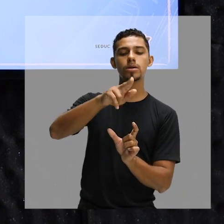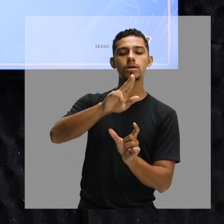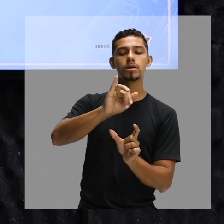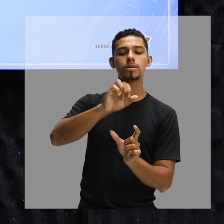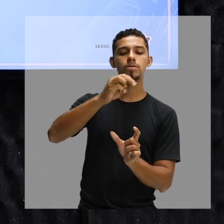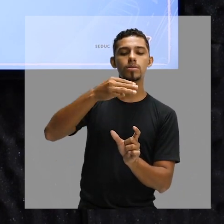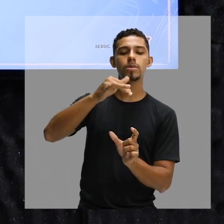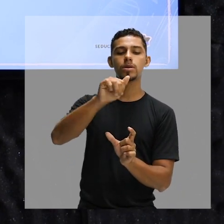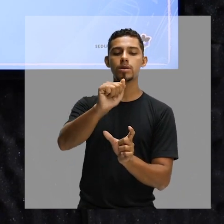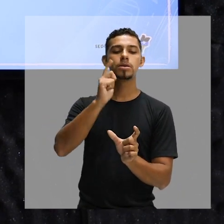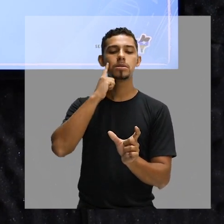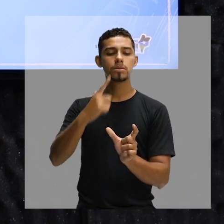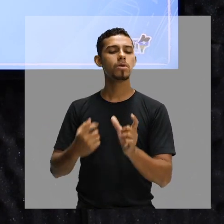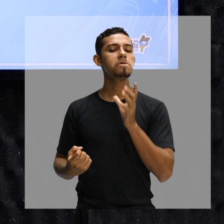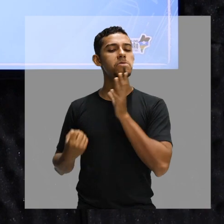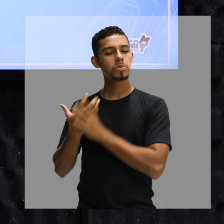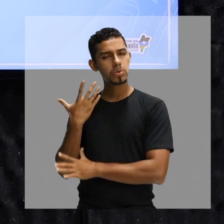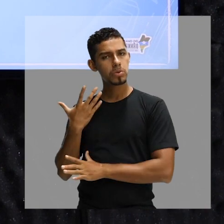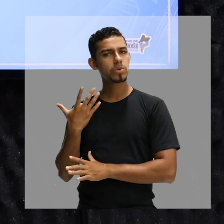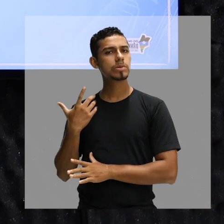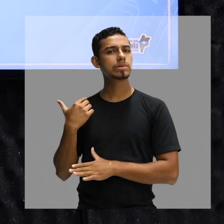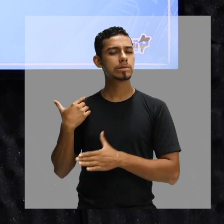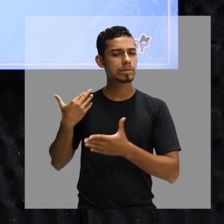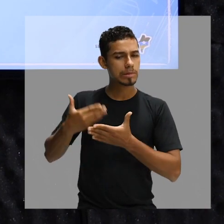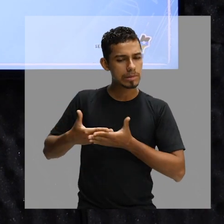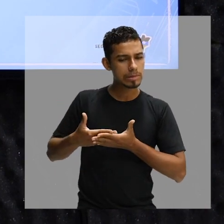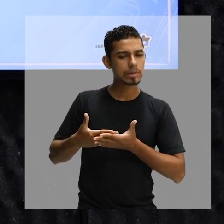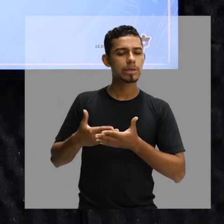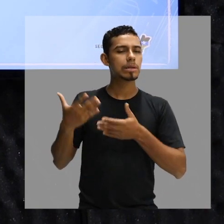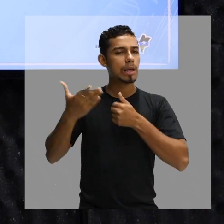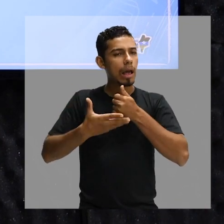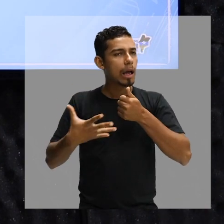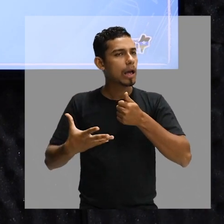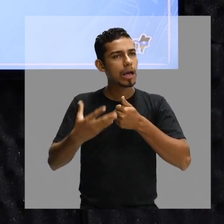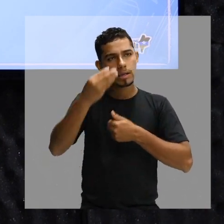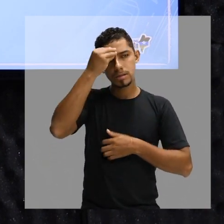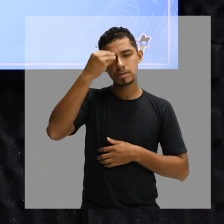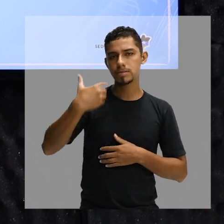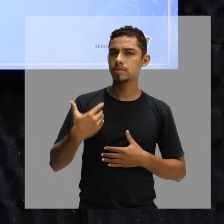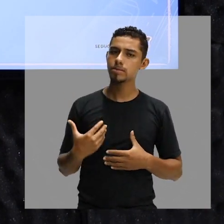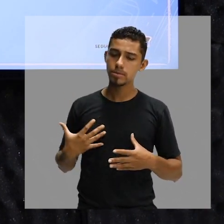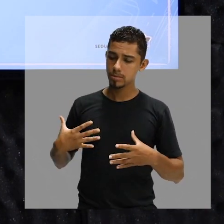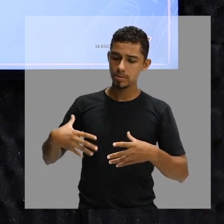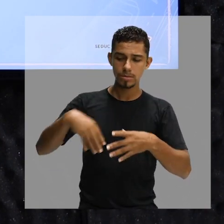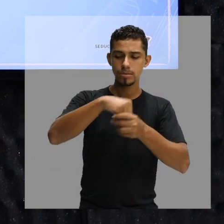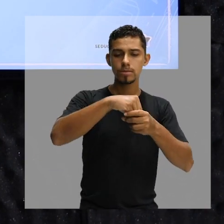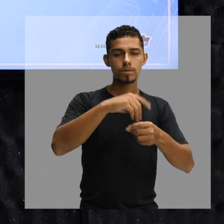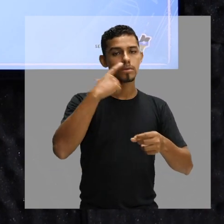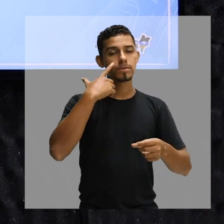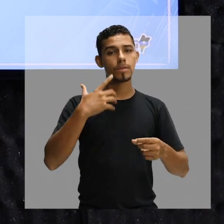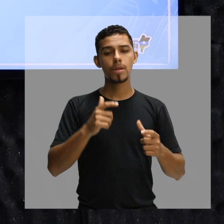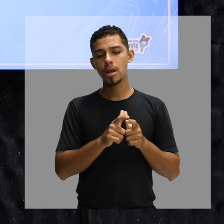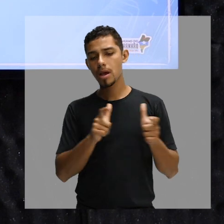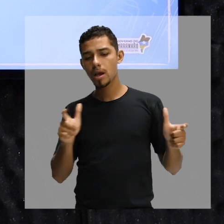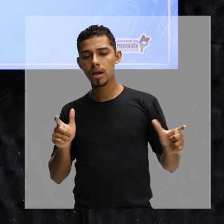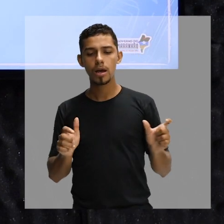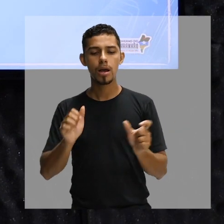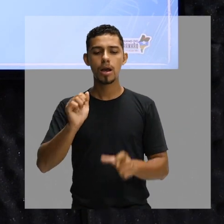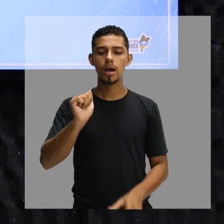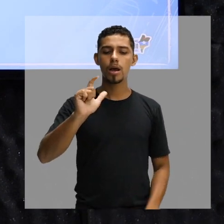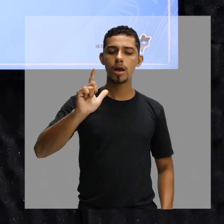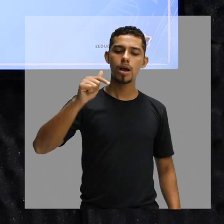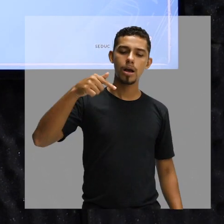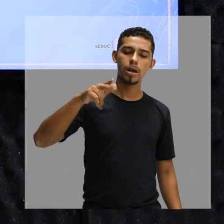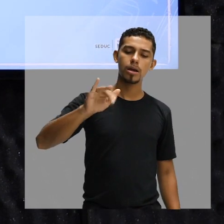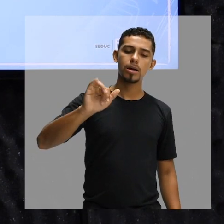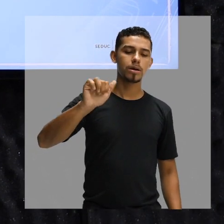bonita a alquimia, coisa show de bola, dá uma lida lá, né? A Chave da Alquimia, por exemplo, grande obra, ok? Mas não é